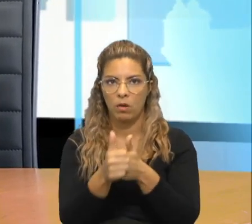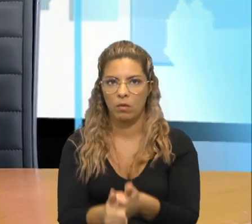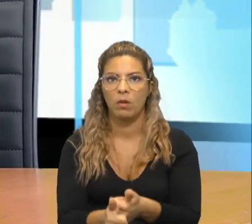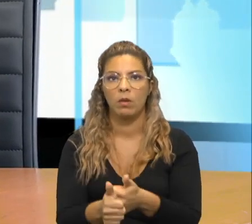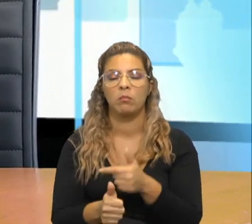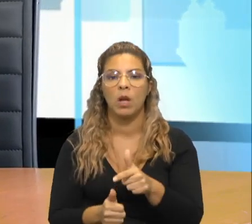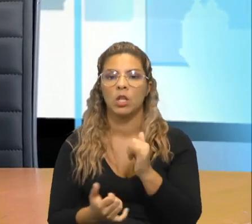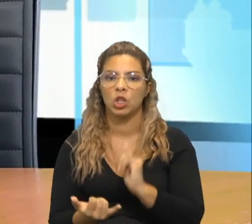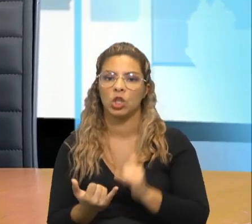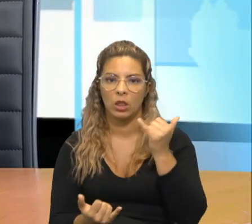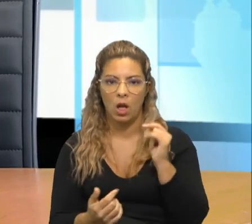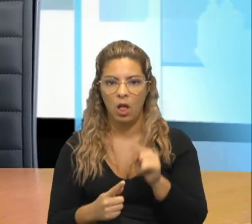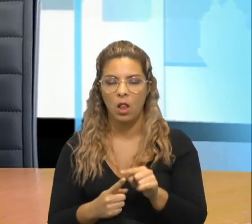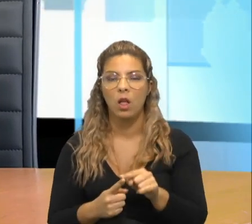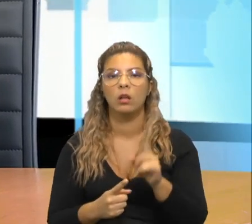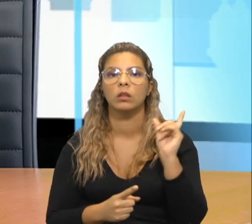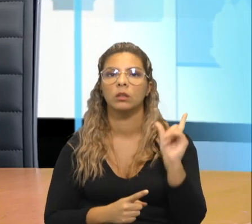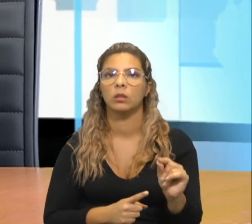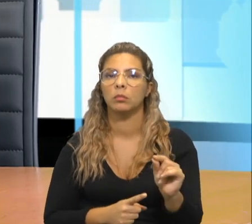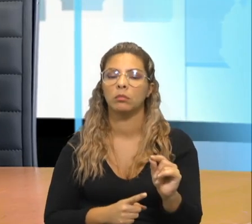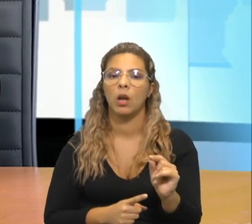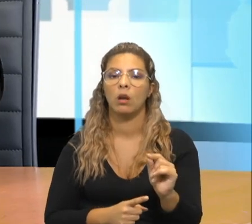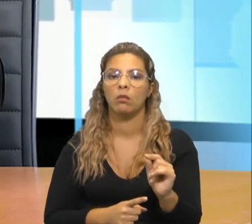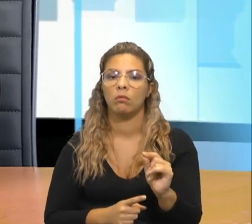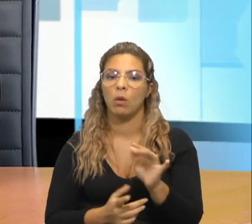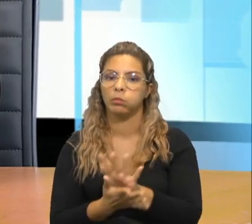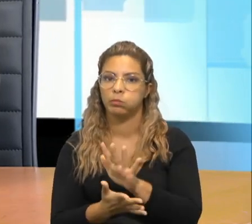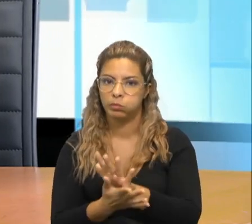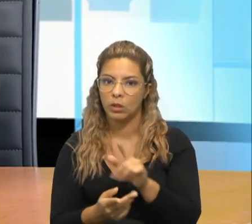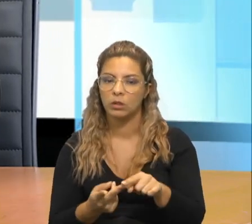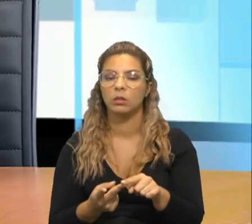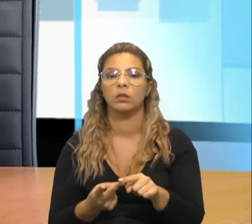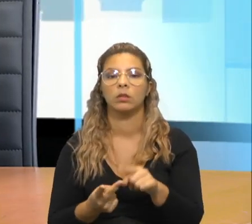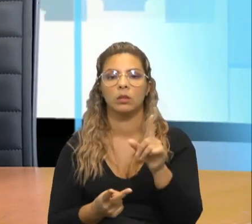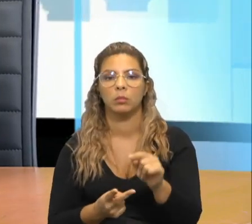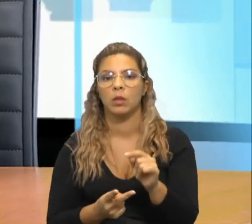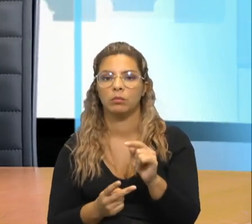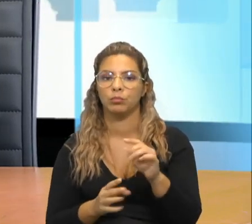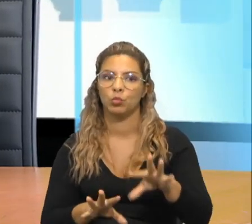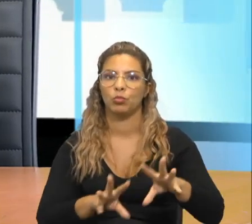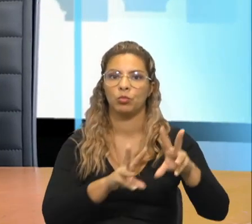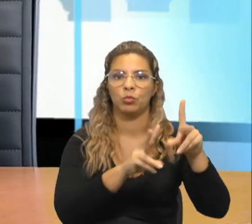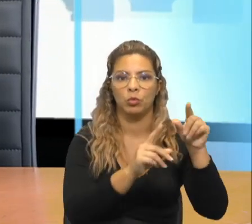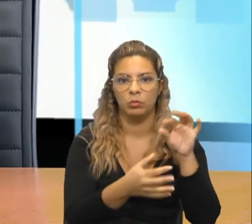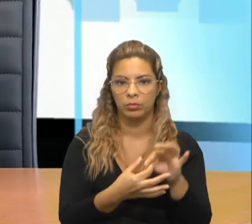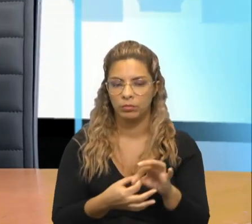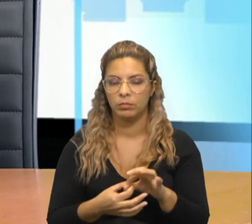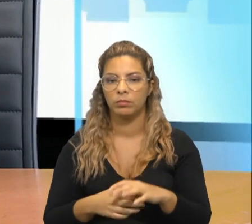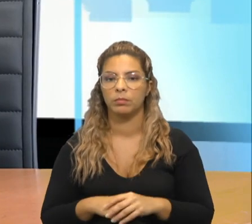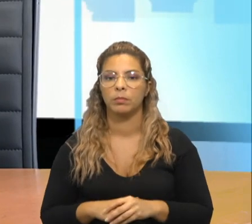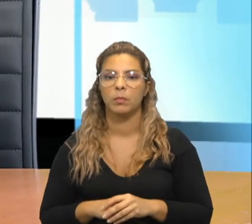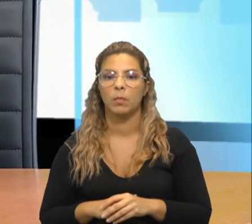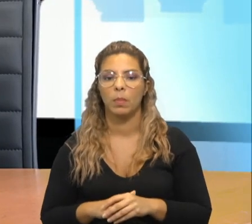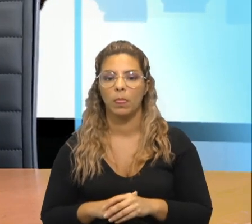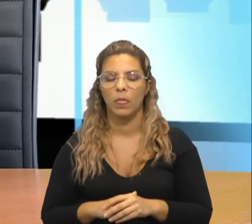do digital, com os desafios de uma editora em um mundo em ebulição por tantos temas que necessitamos.